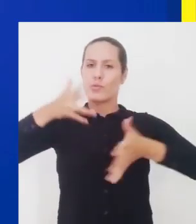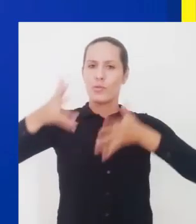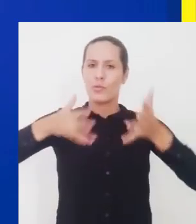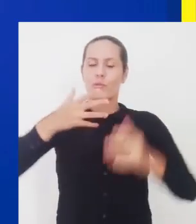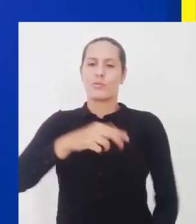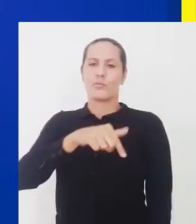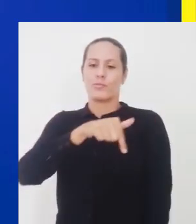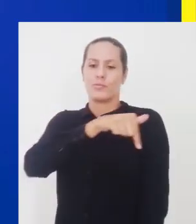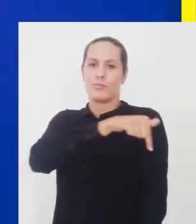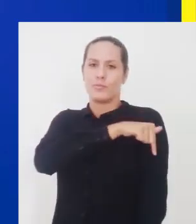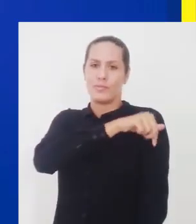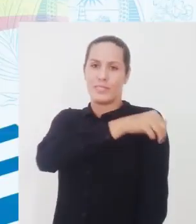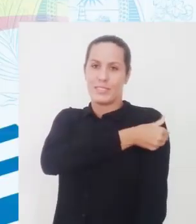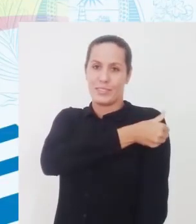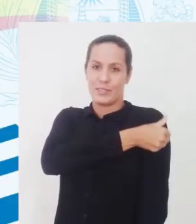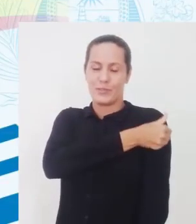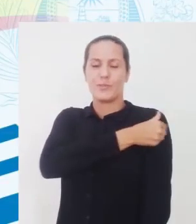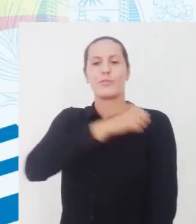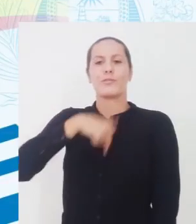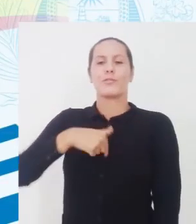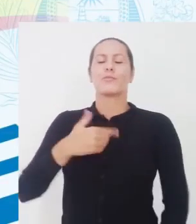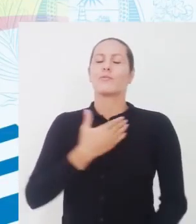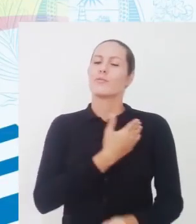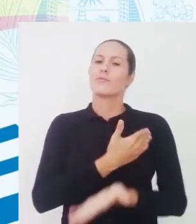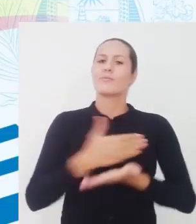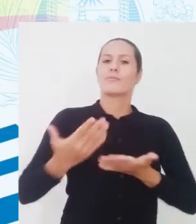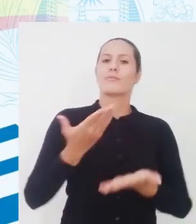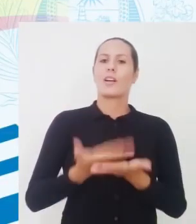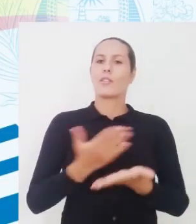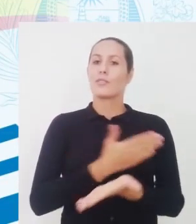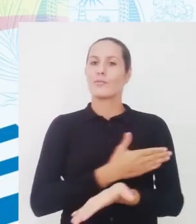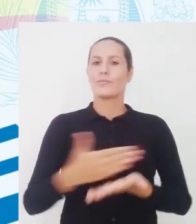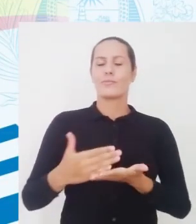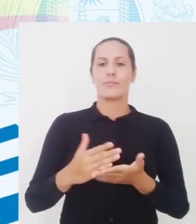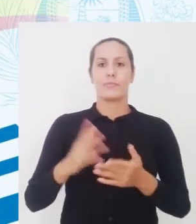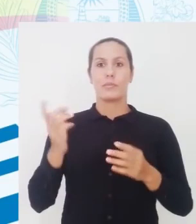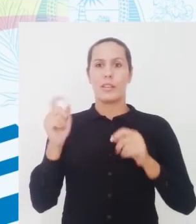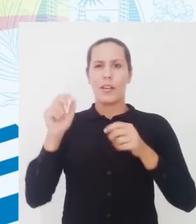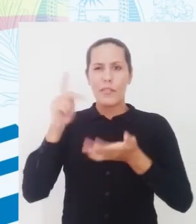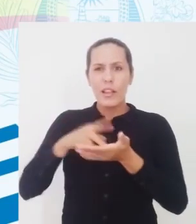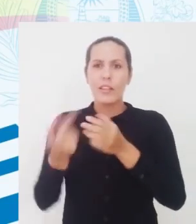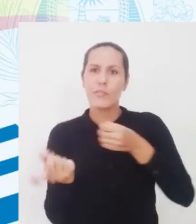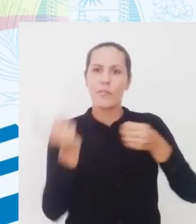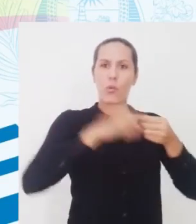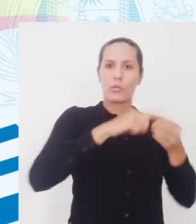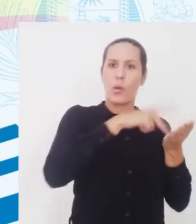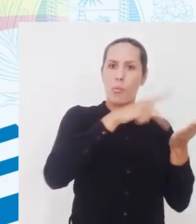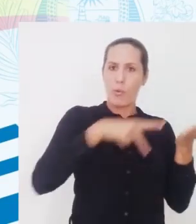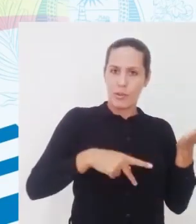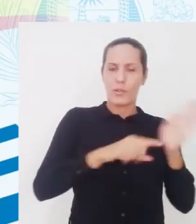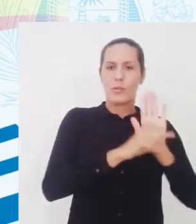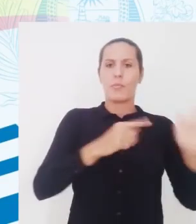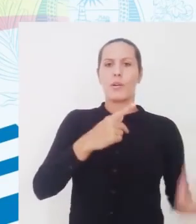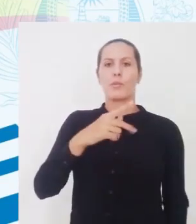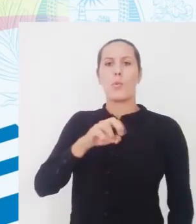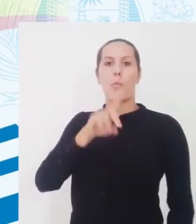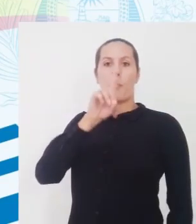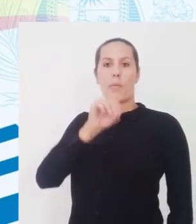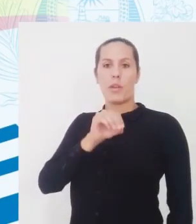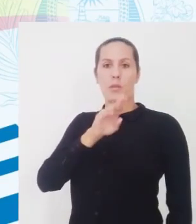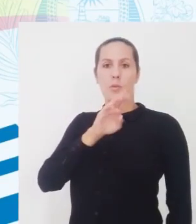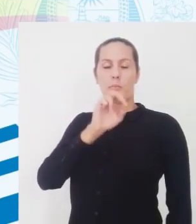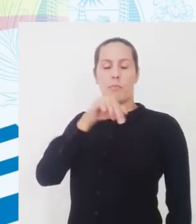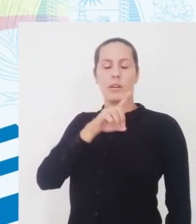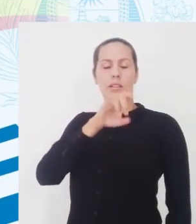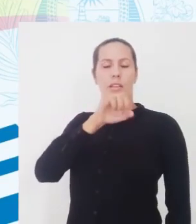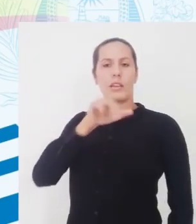para o 6º ano do ensino fundamental. Meu nome é Raíssa Lima, vamos começar agora. Então a gente vai voltar, na verdade, ao poema do